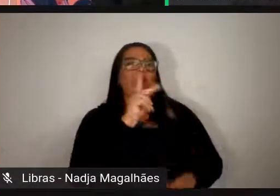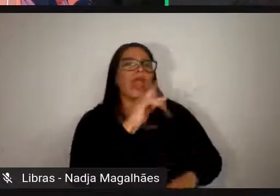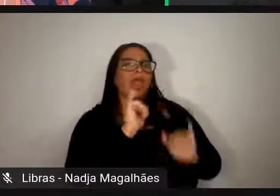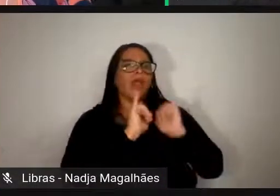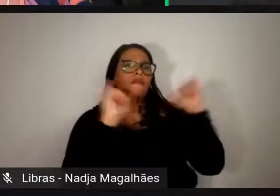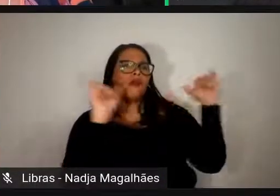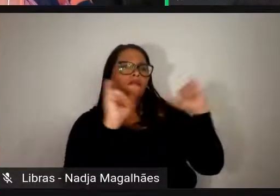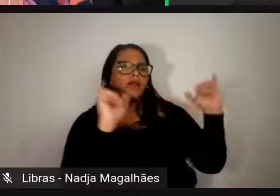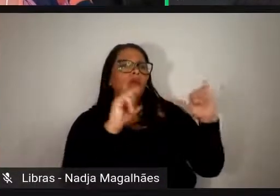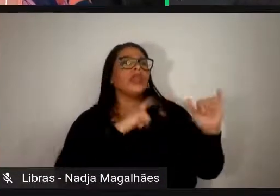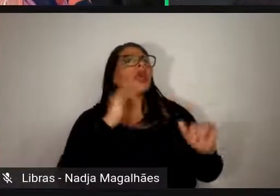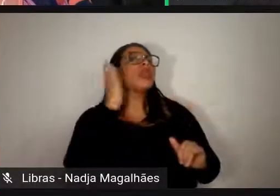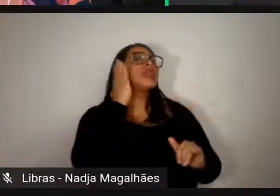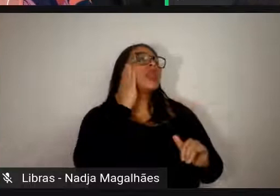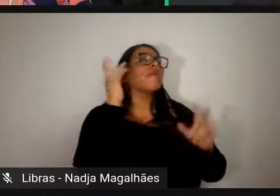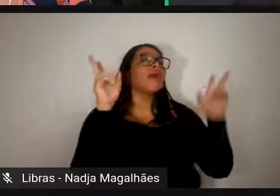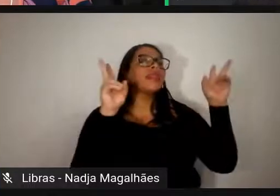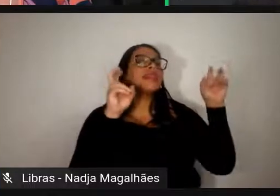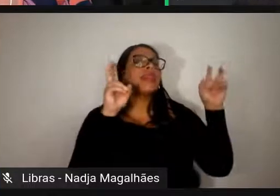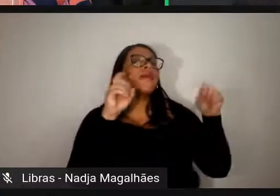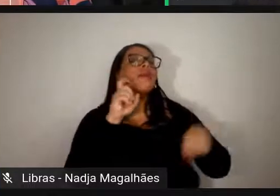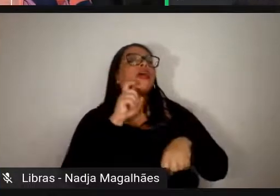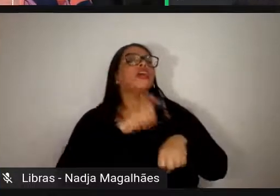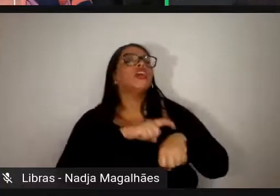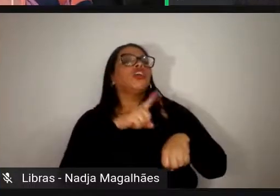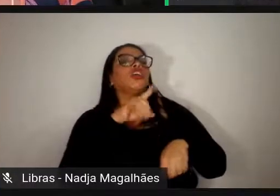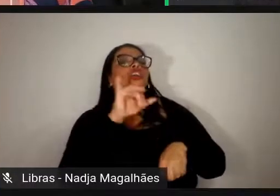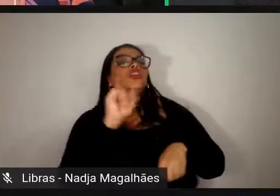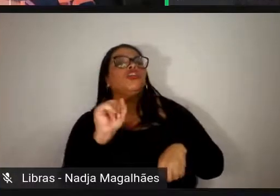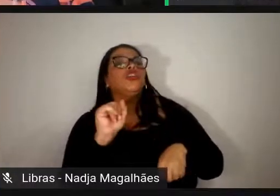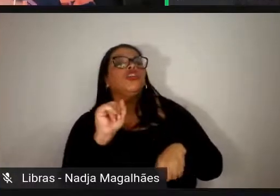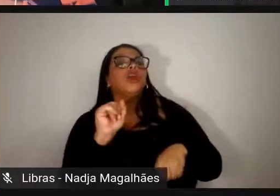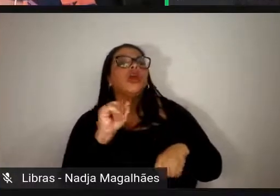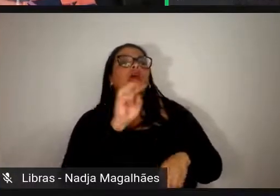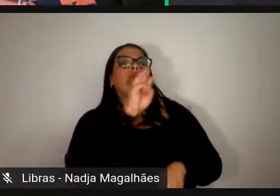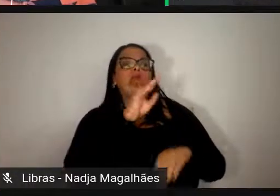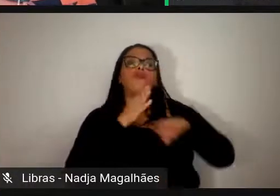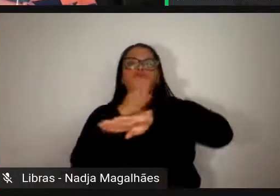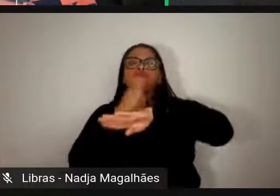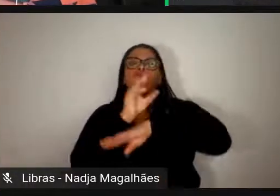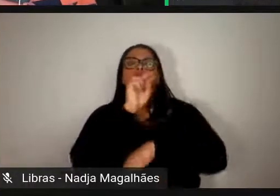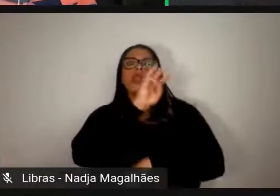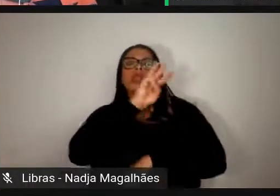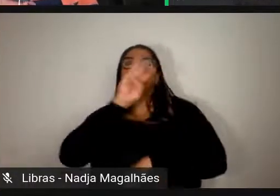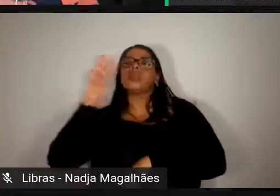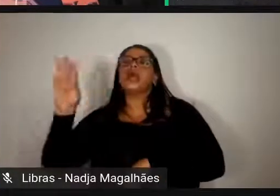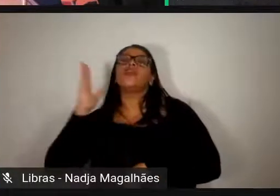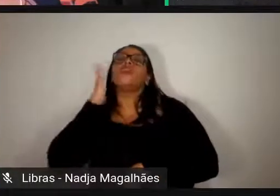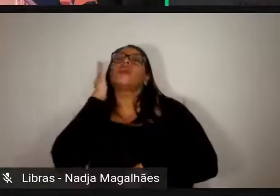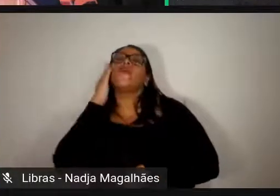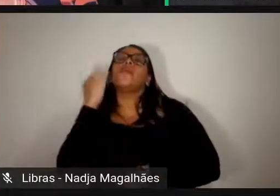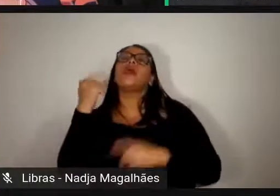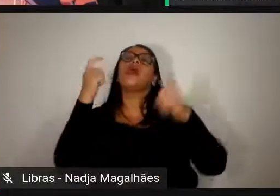a sessão, quero ver a sessão. Quando que é a sessão? Eu vou acessar o site para saber quando que é a sessão.